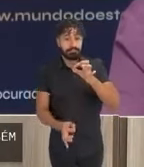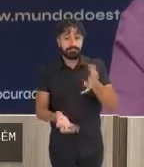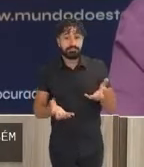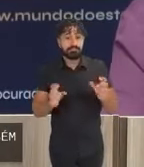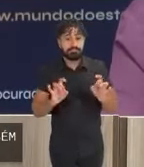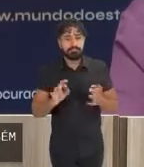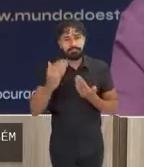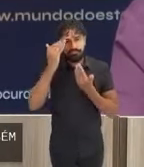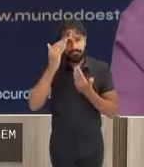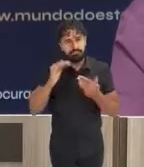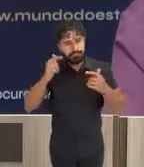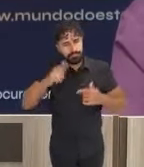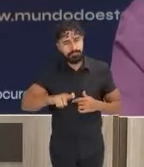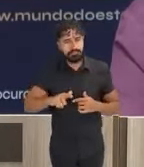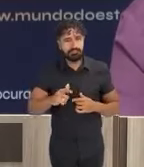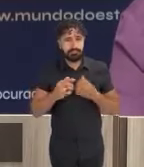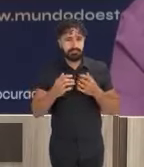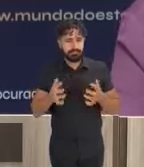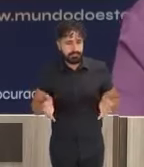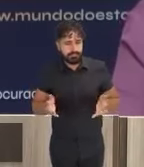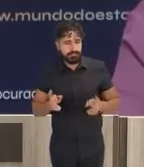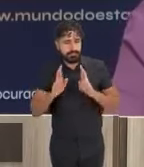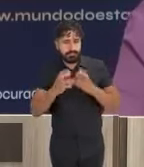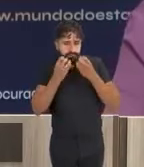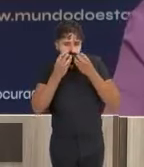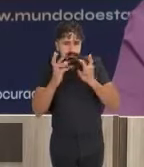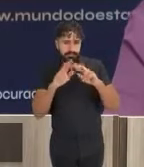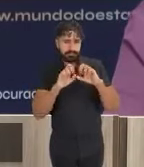e desejo a todos um proveitoso seminário.